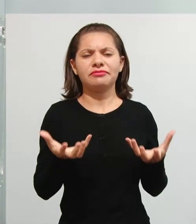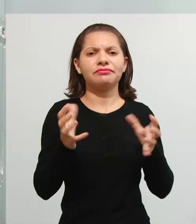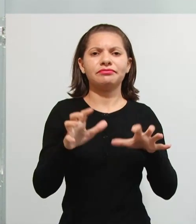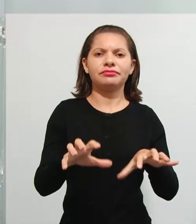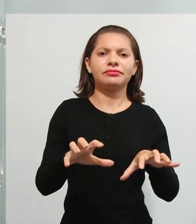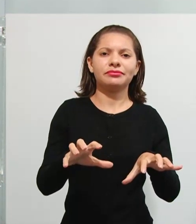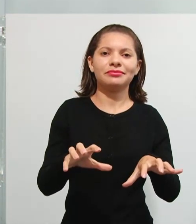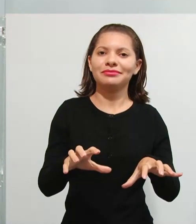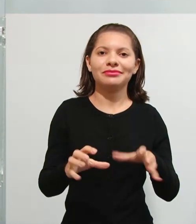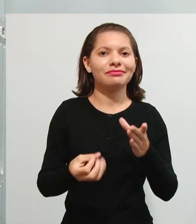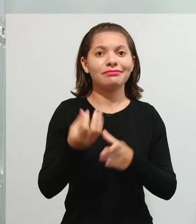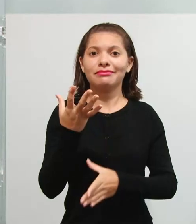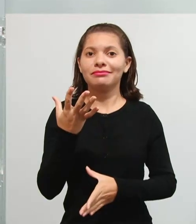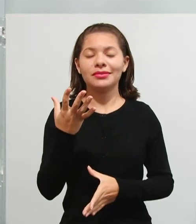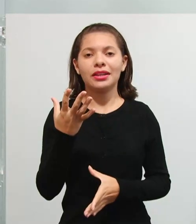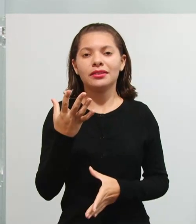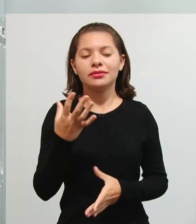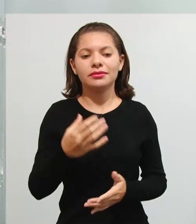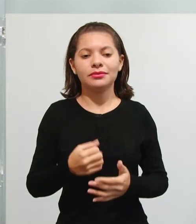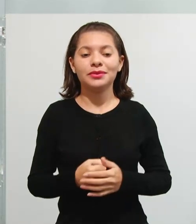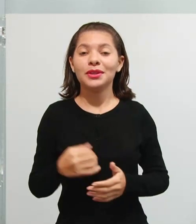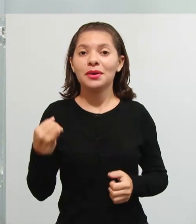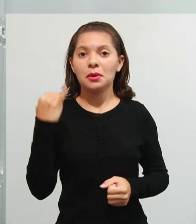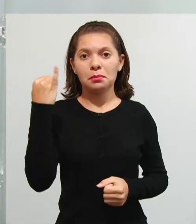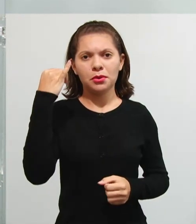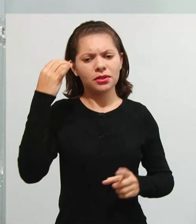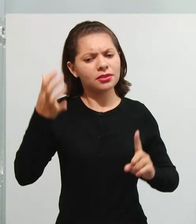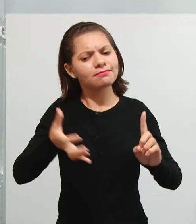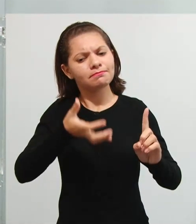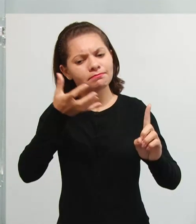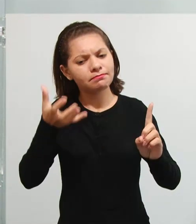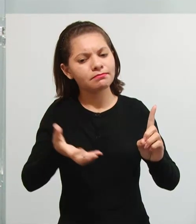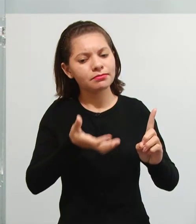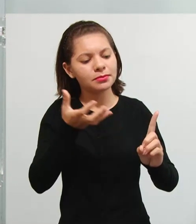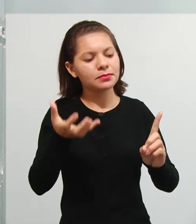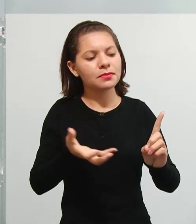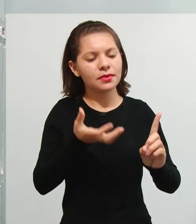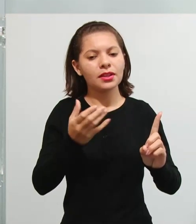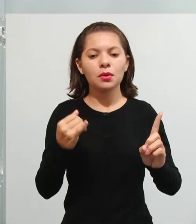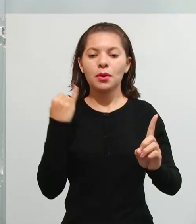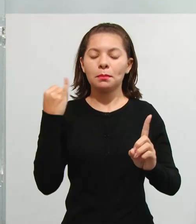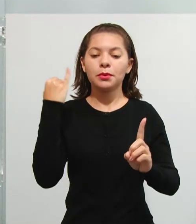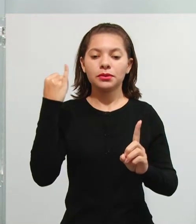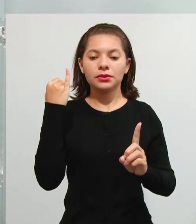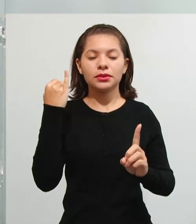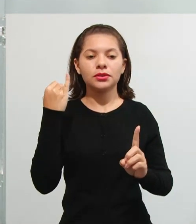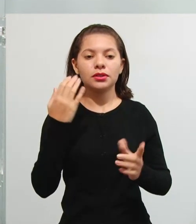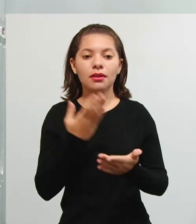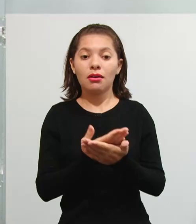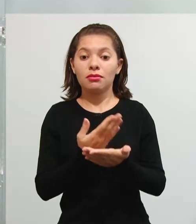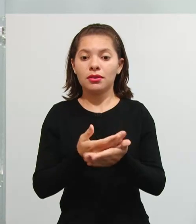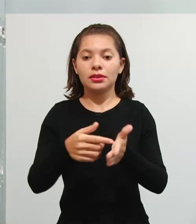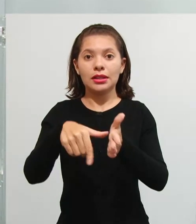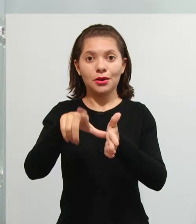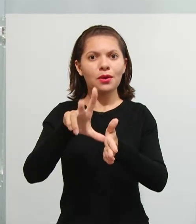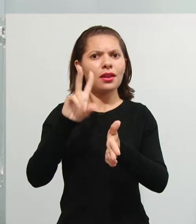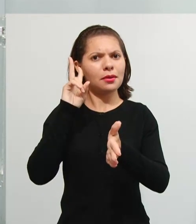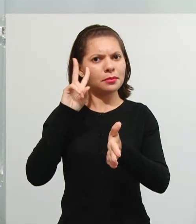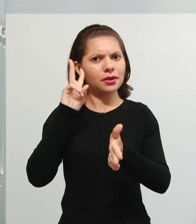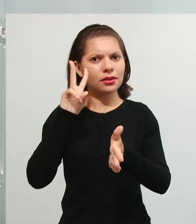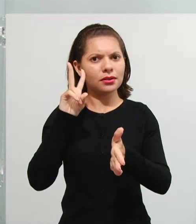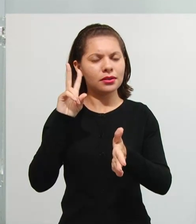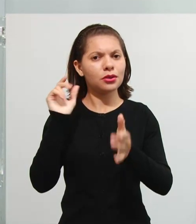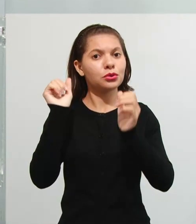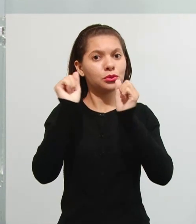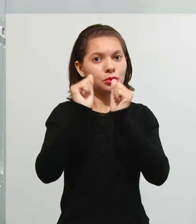sair. Por isso que é tão importante o papel da motivação que a gente estava falando na aula anterior, né? Porque eu preciso juntar,